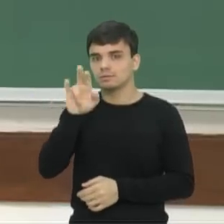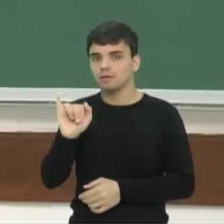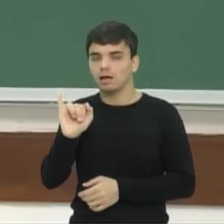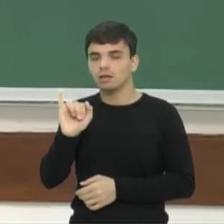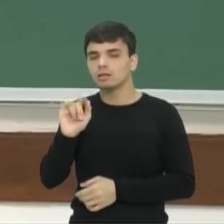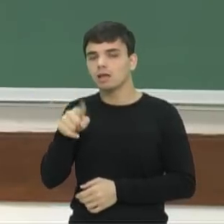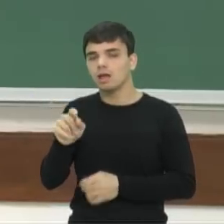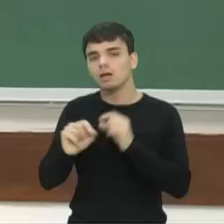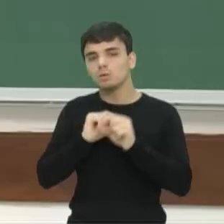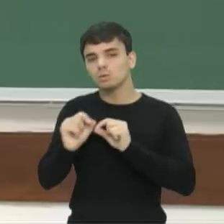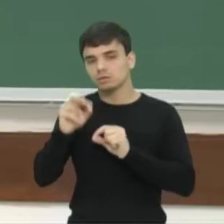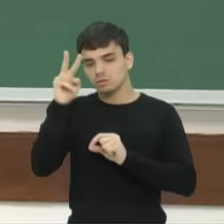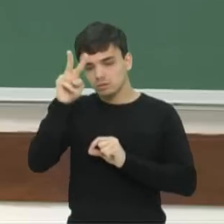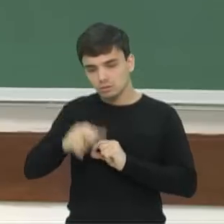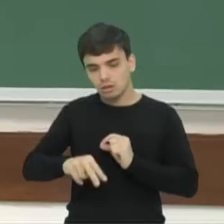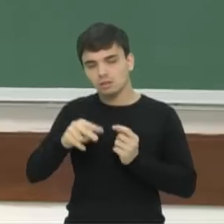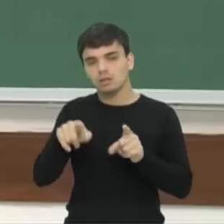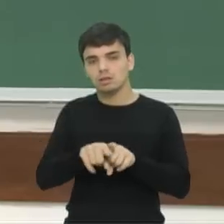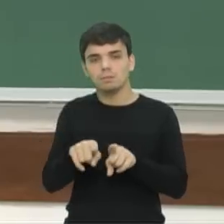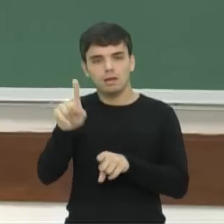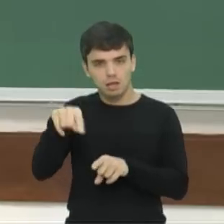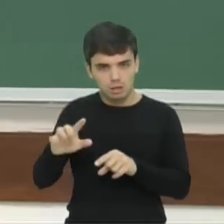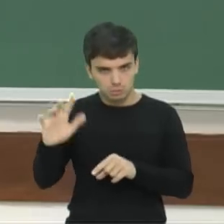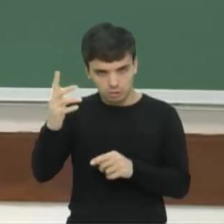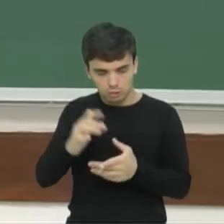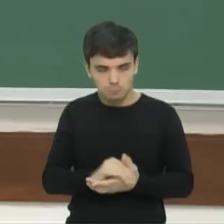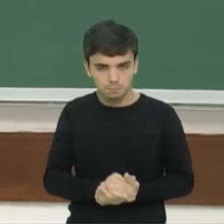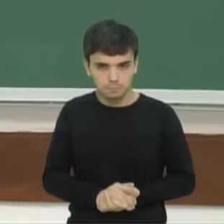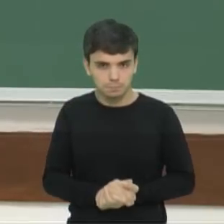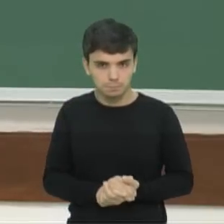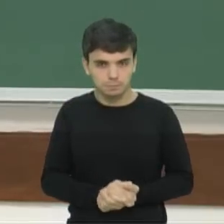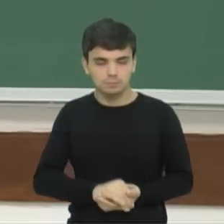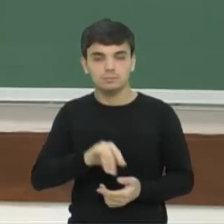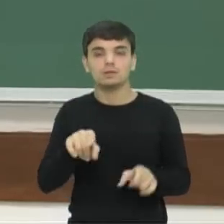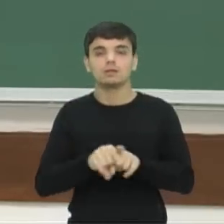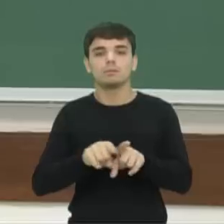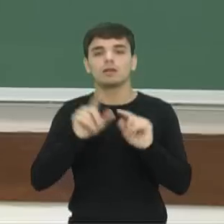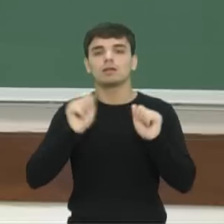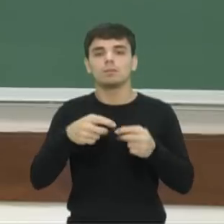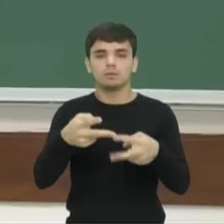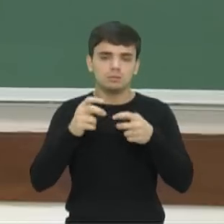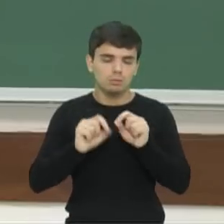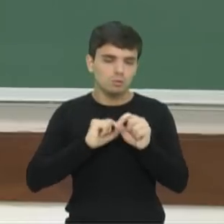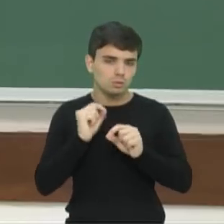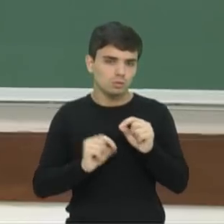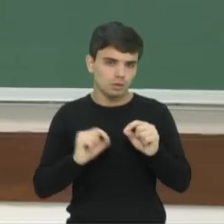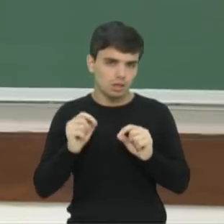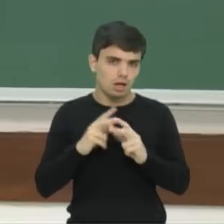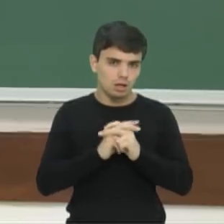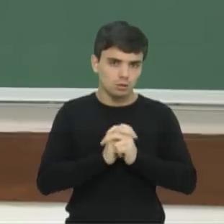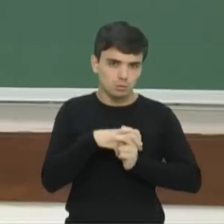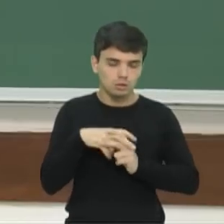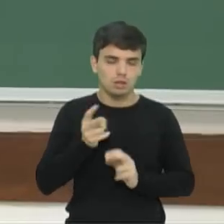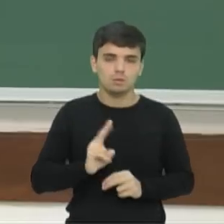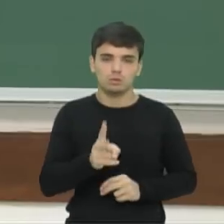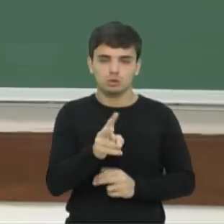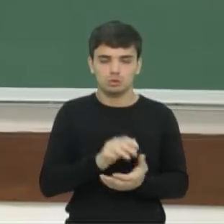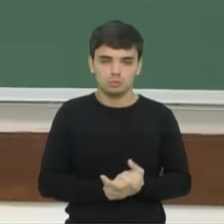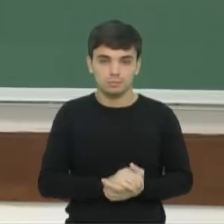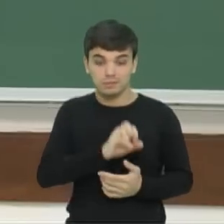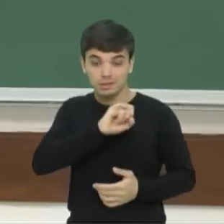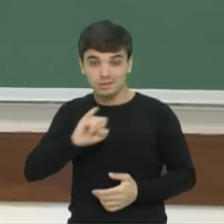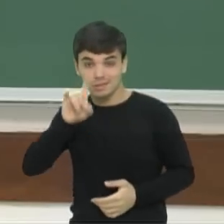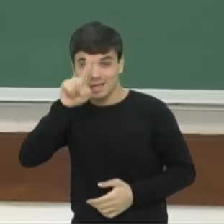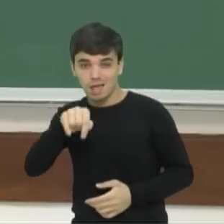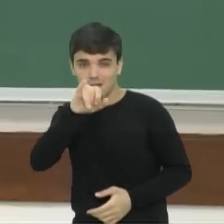podemos estar analisando para colocar que foi um vazar. Podemos ver que a luta continuou, então se fosse um ippon, a luta não continuaria, a